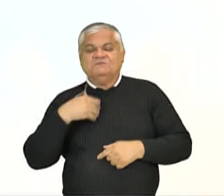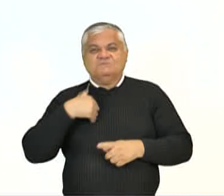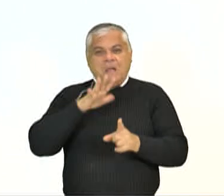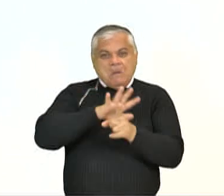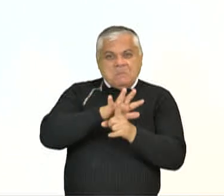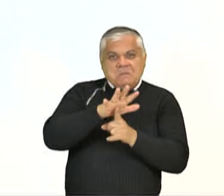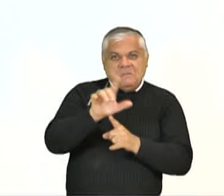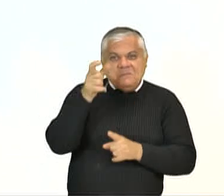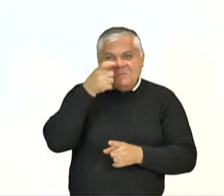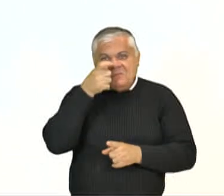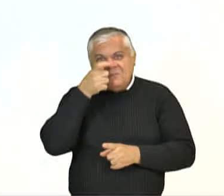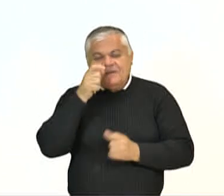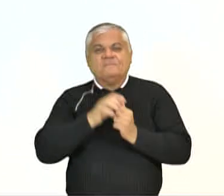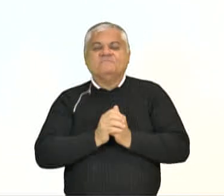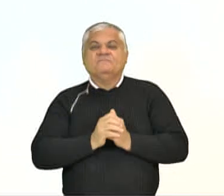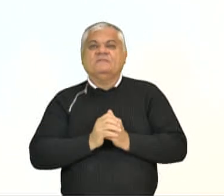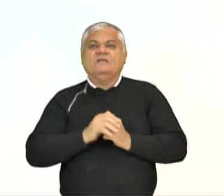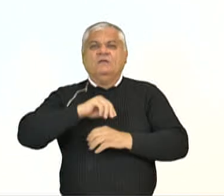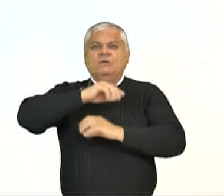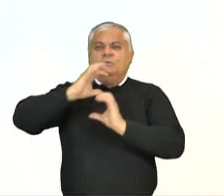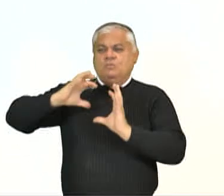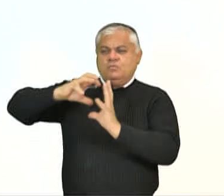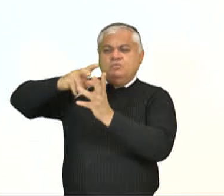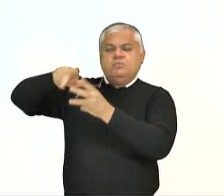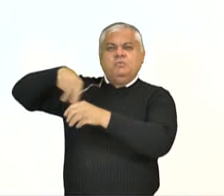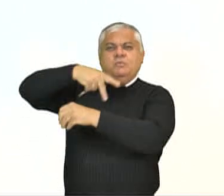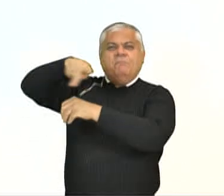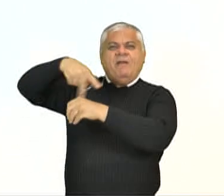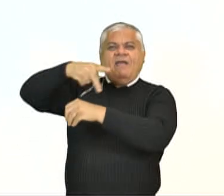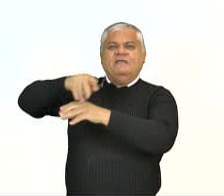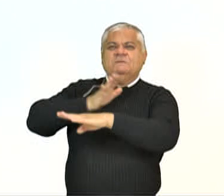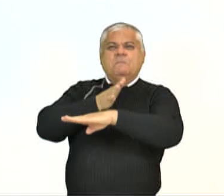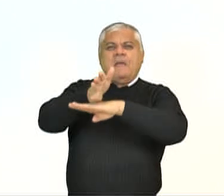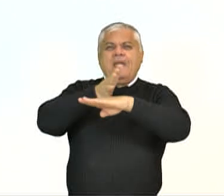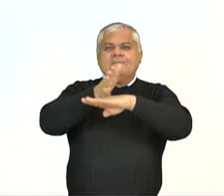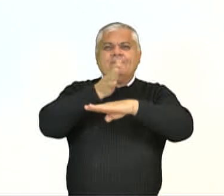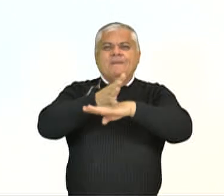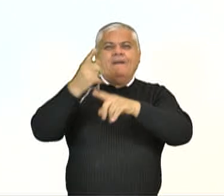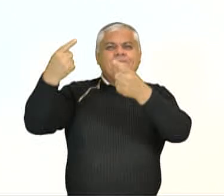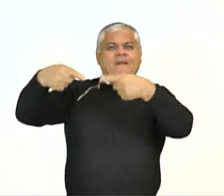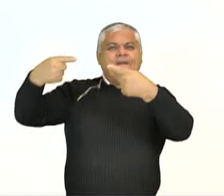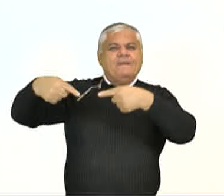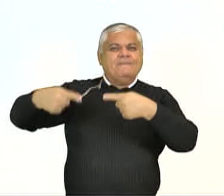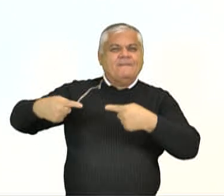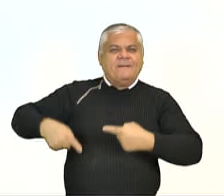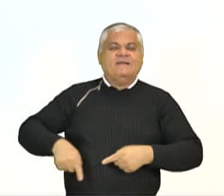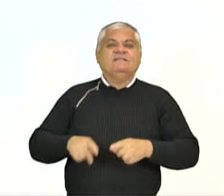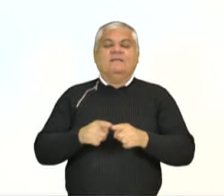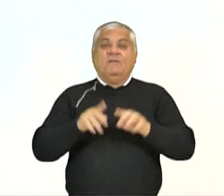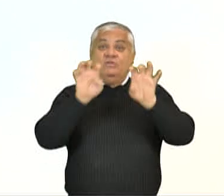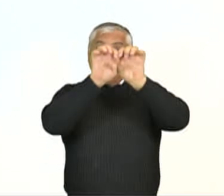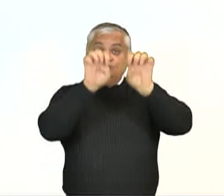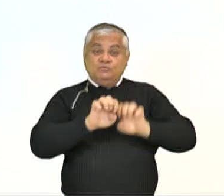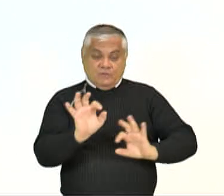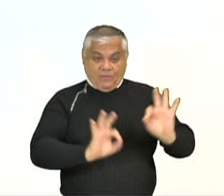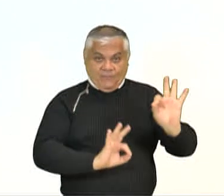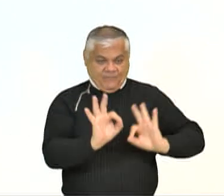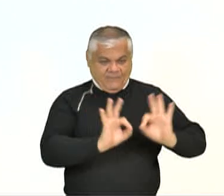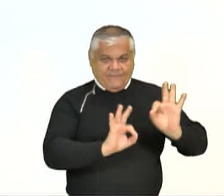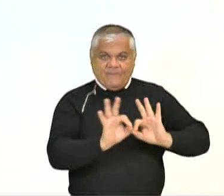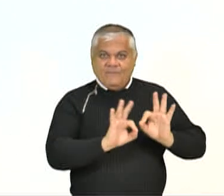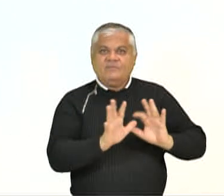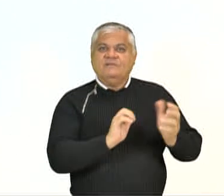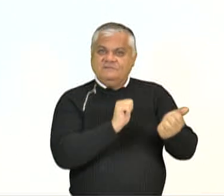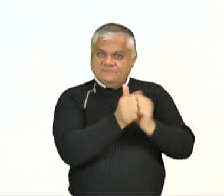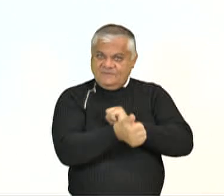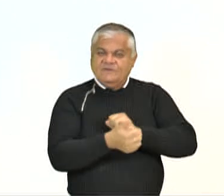do Brasil em competições internacionais, então aquilo que a gente viu também, e estrutura organizada do esporte. Isso é muito importante. Quando o esporte ele é